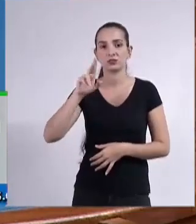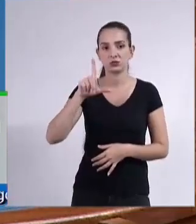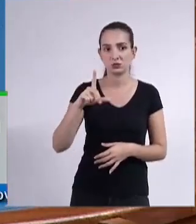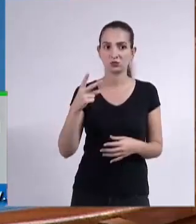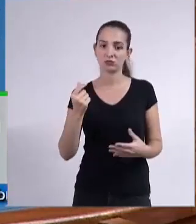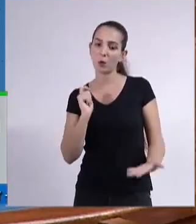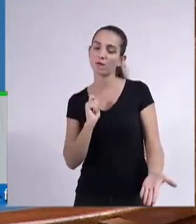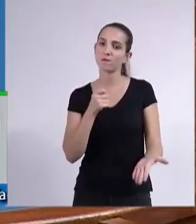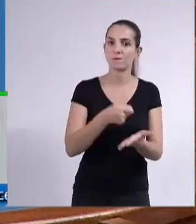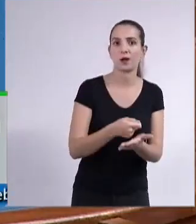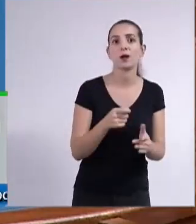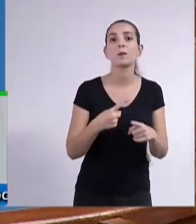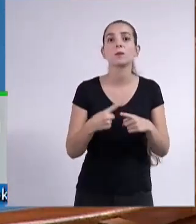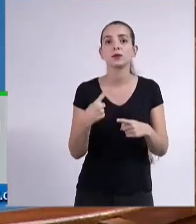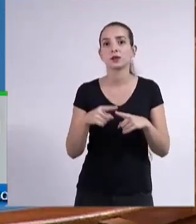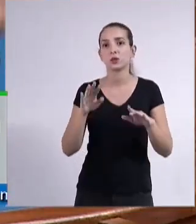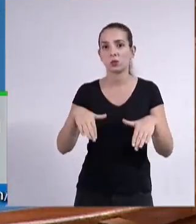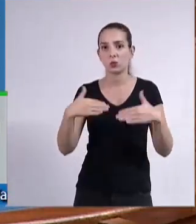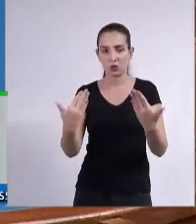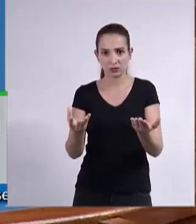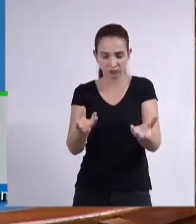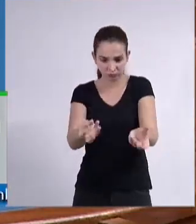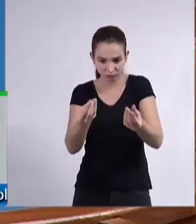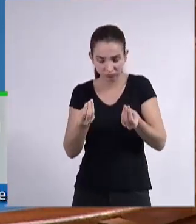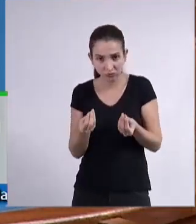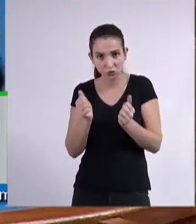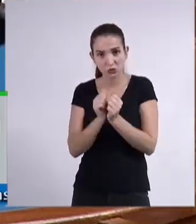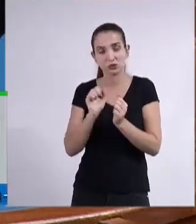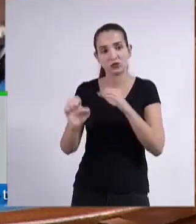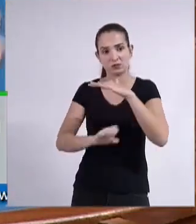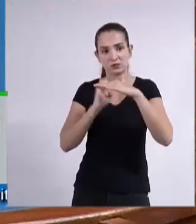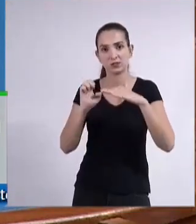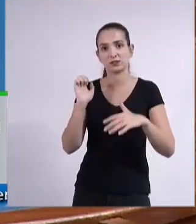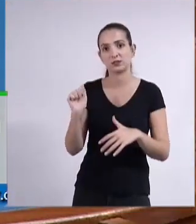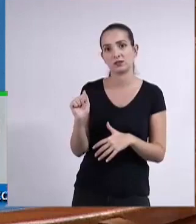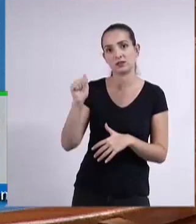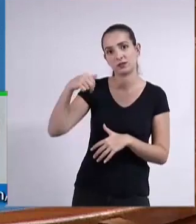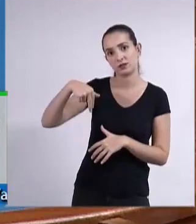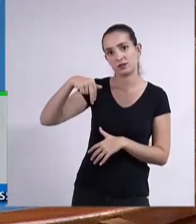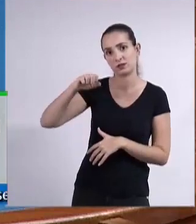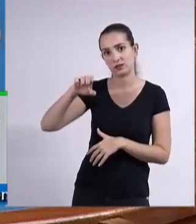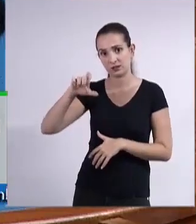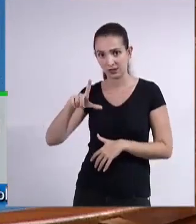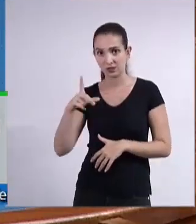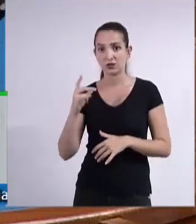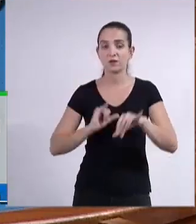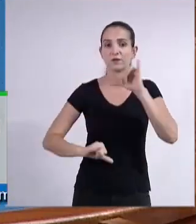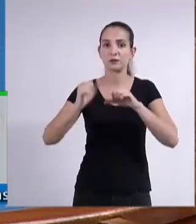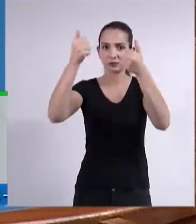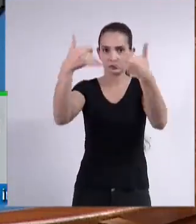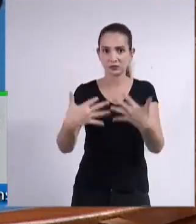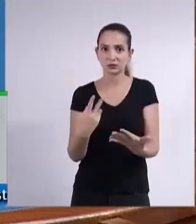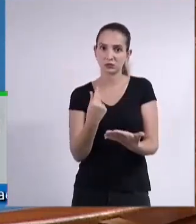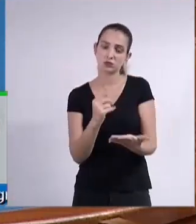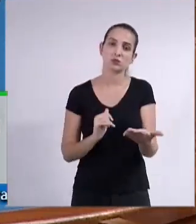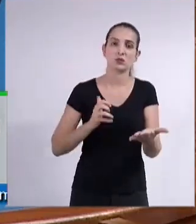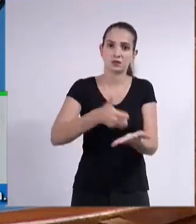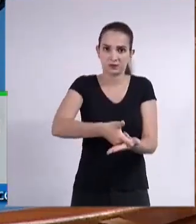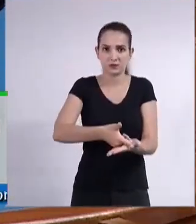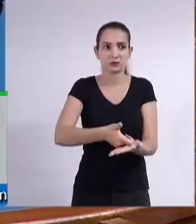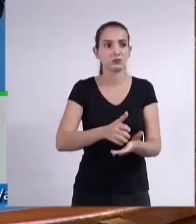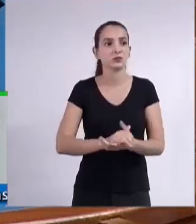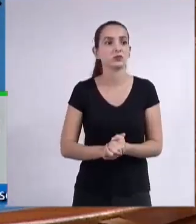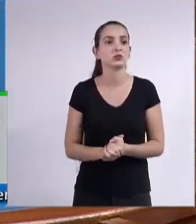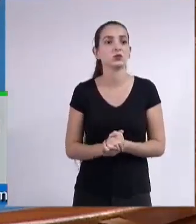porque, quando ela levou para a ANEEL as informações dos investimentos, ela colocou um fio